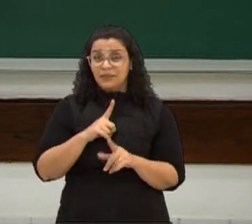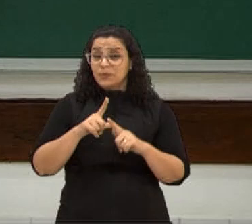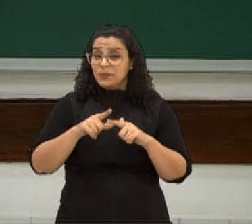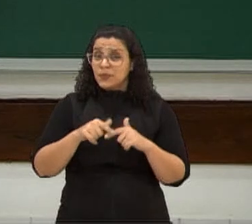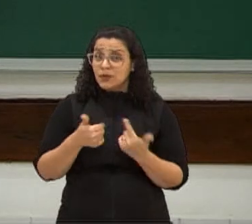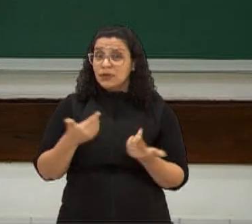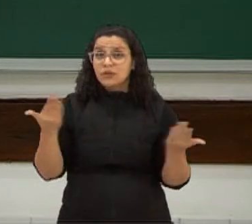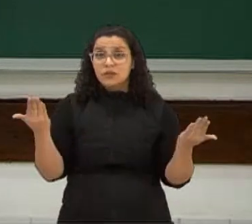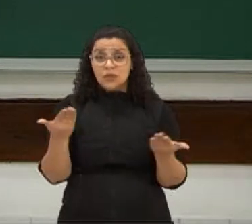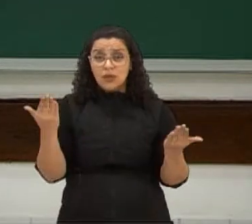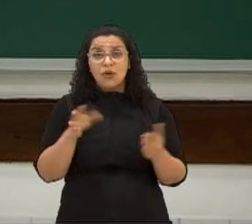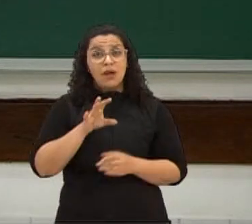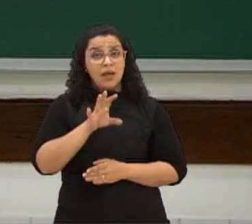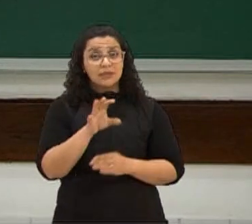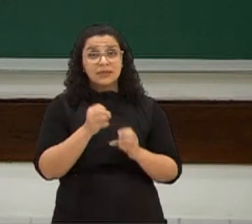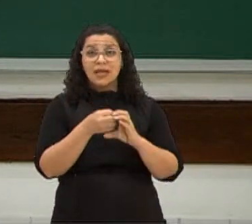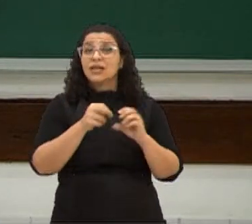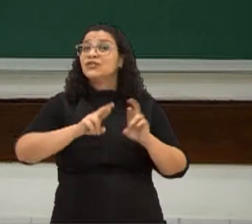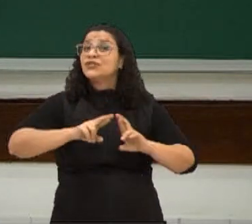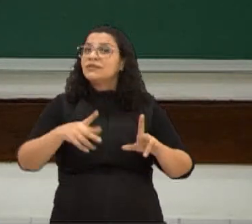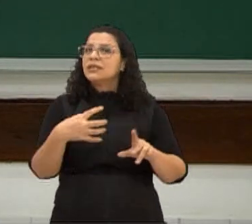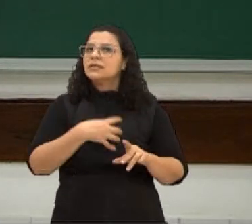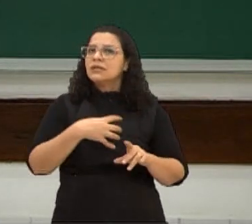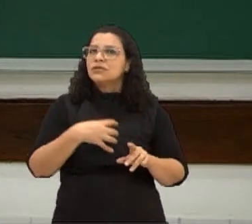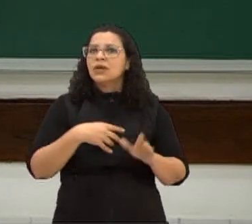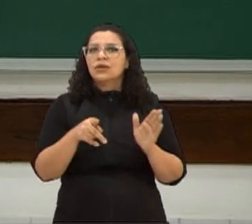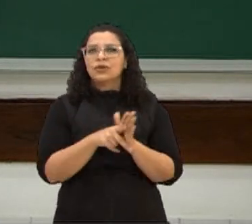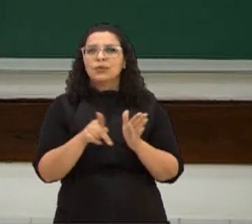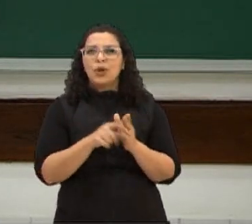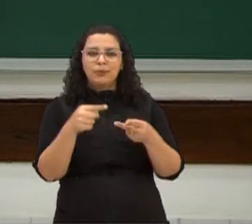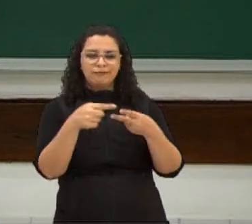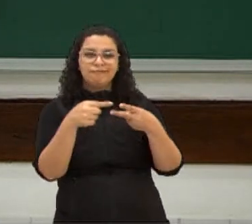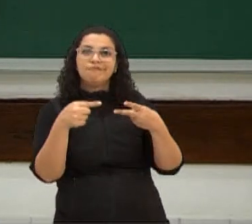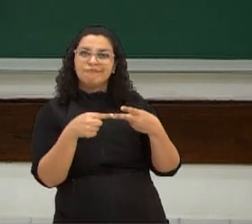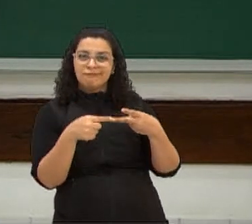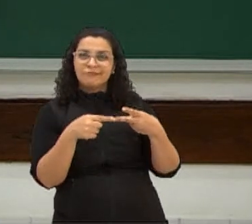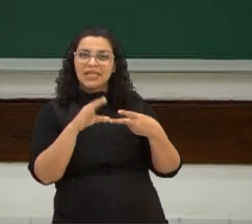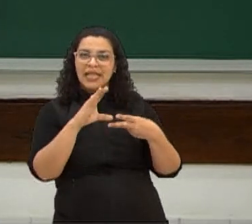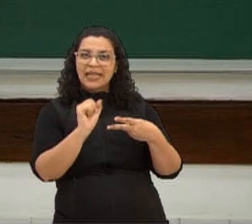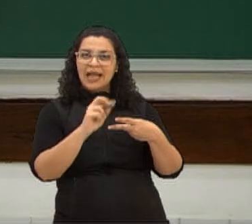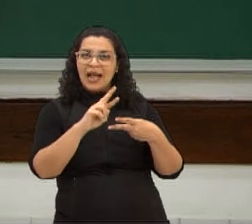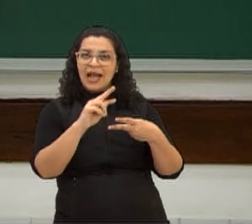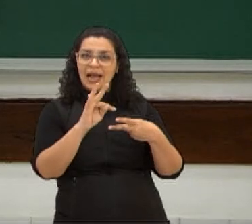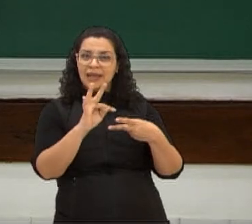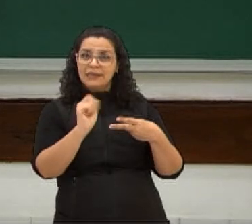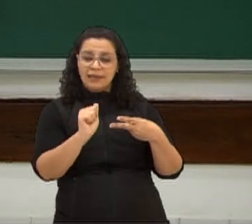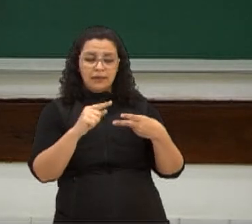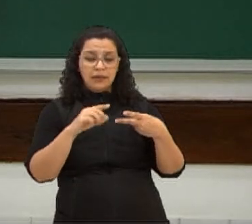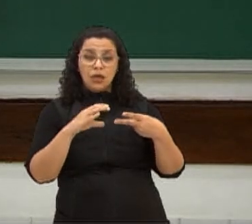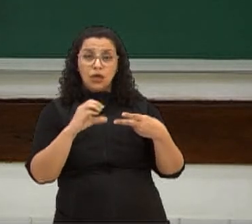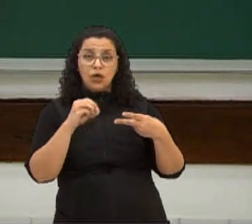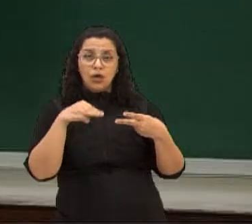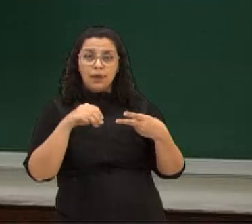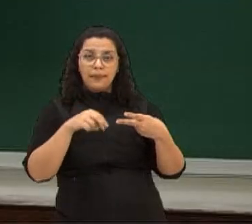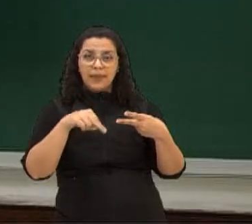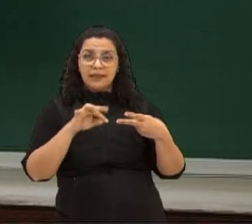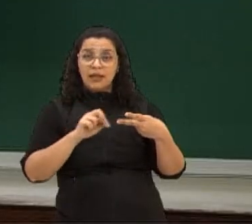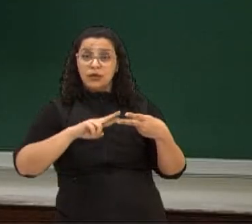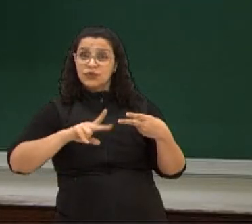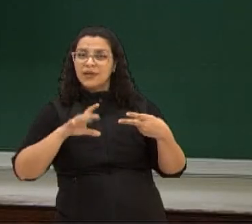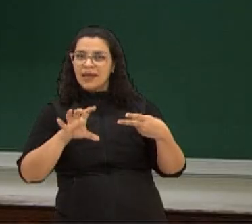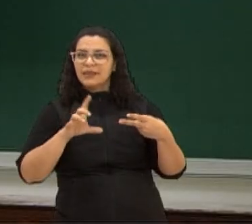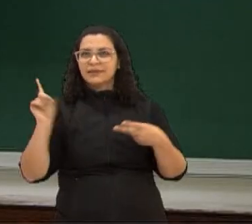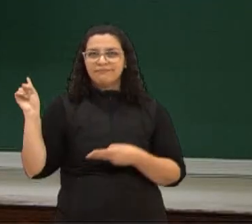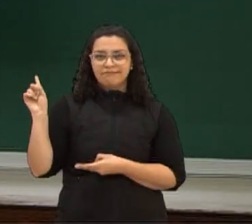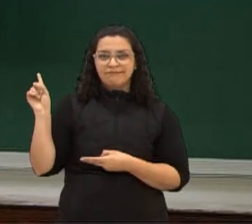Então, essa é a diferença desses dois, desse tempo ali de publicação desses comentários e da carta